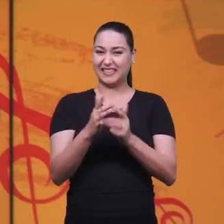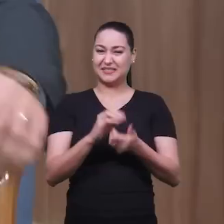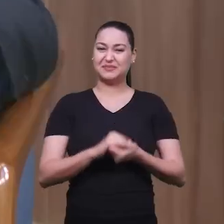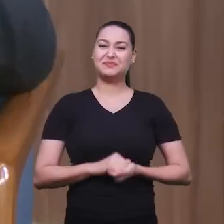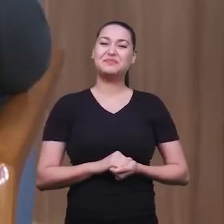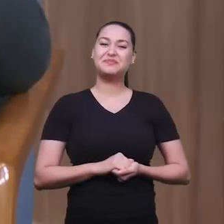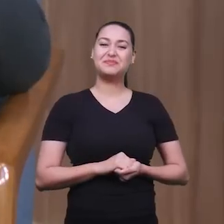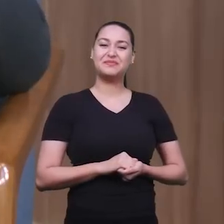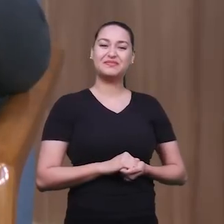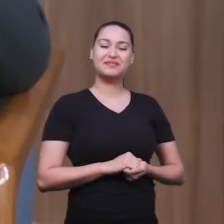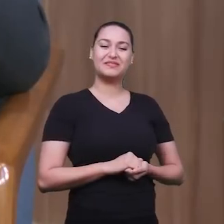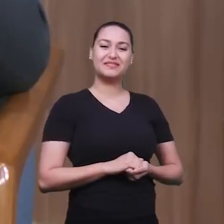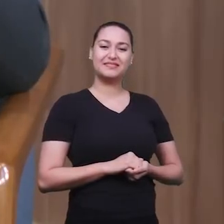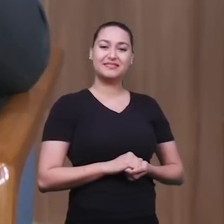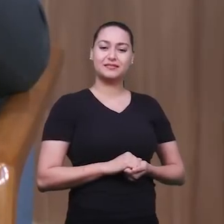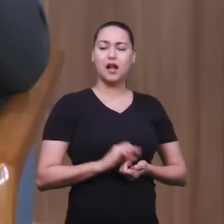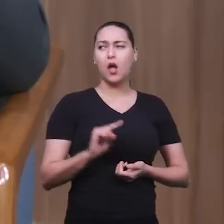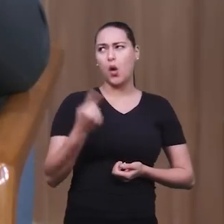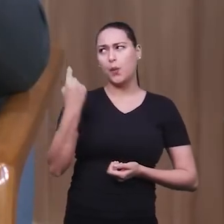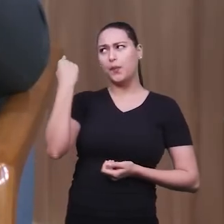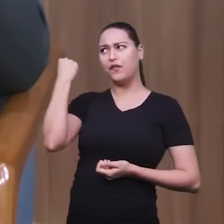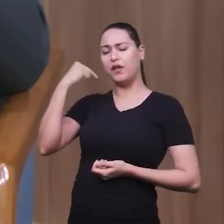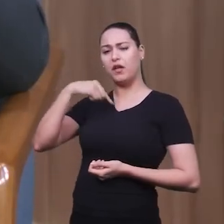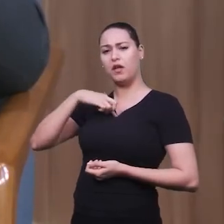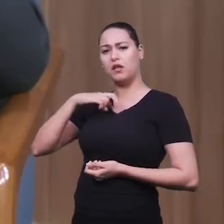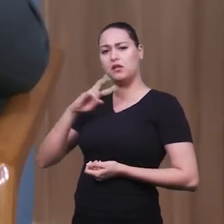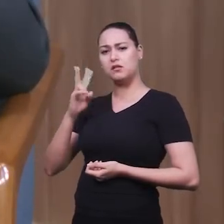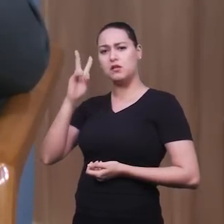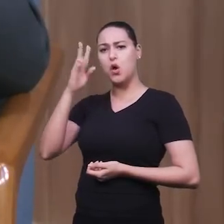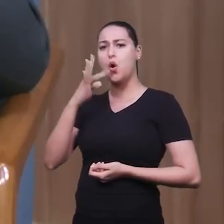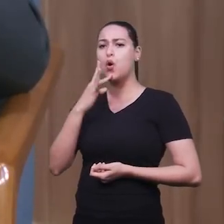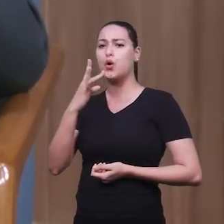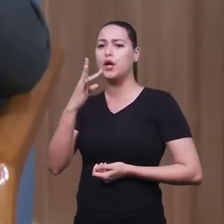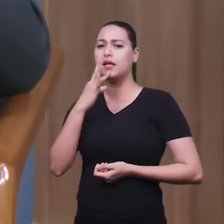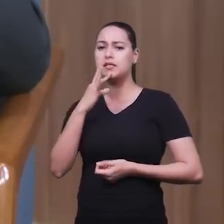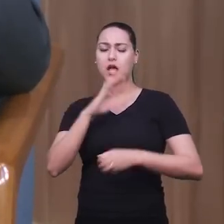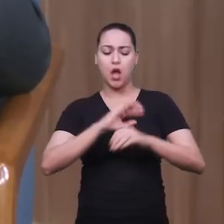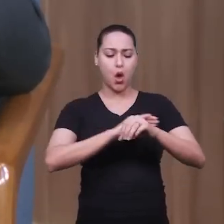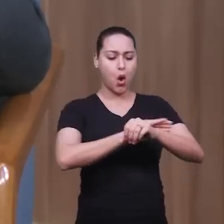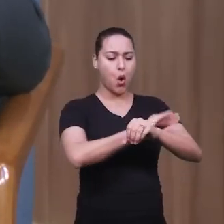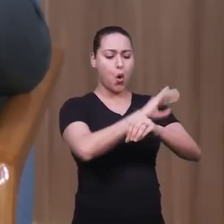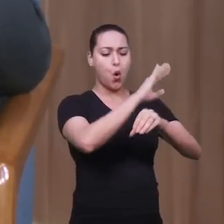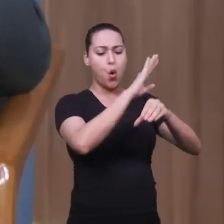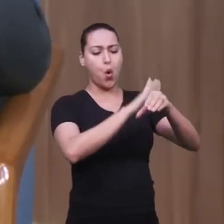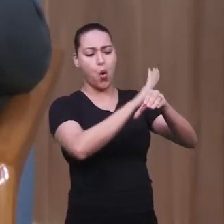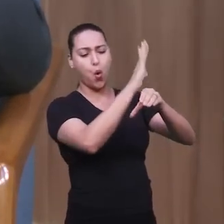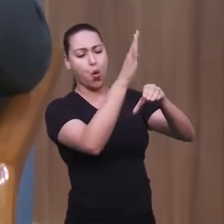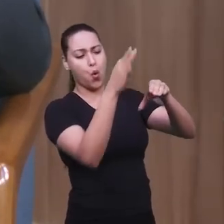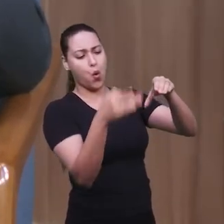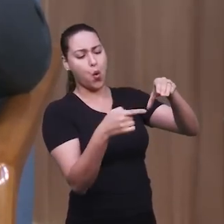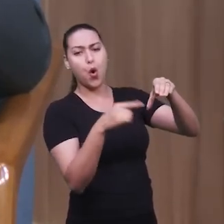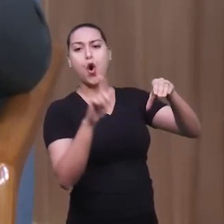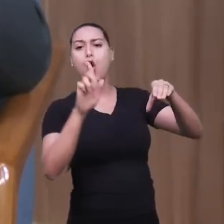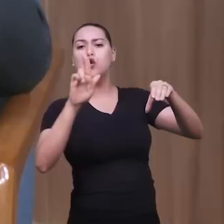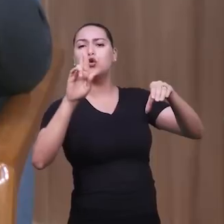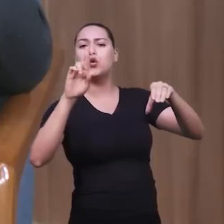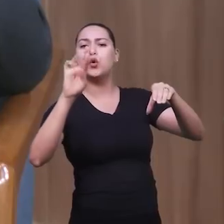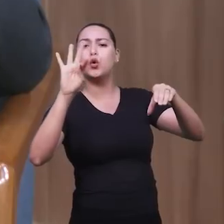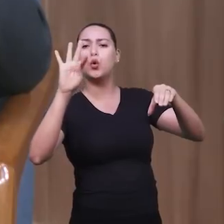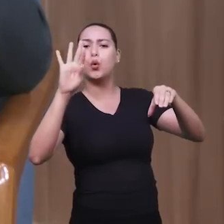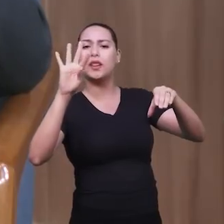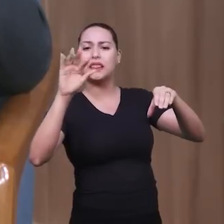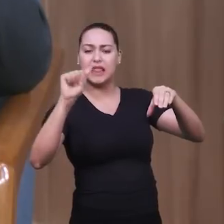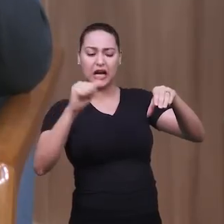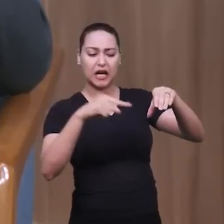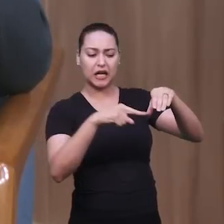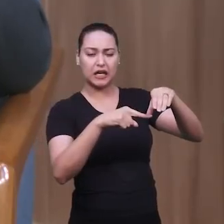Senhor. Uma vez eu fui conhecer uma gruta, que é um tipo de caverna. E isso foi em uma região